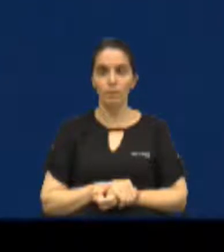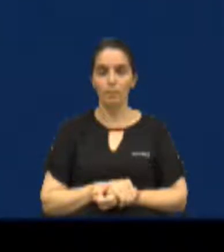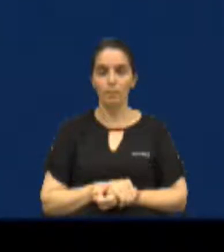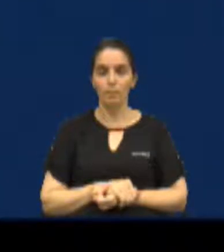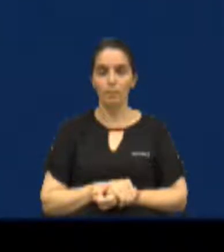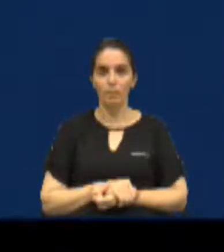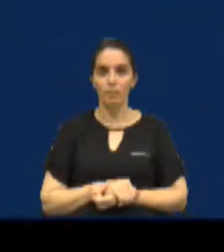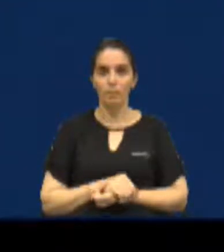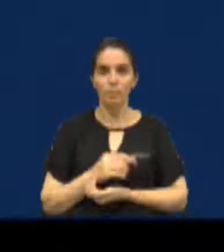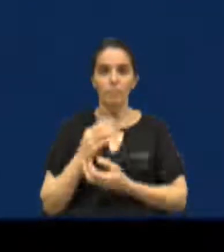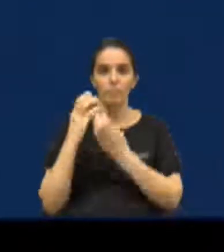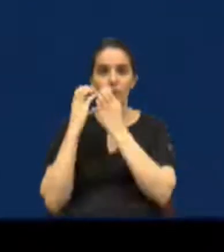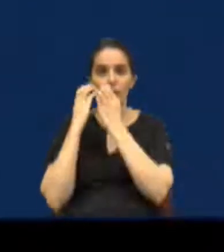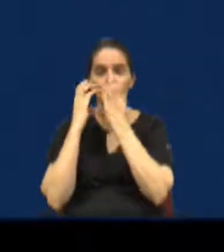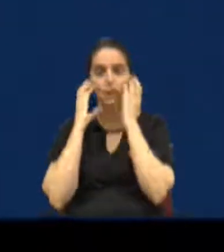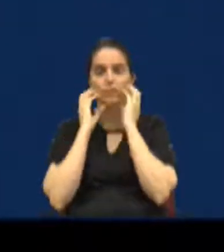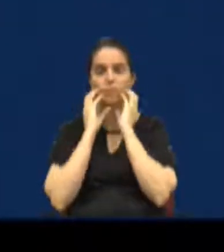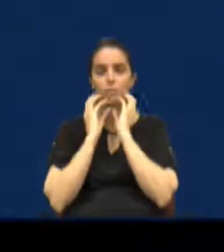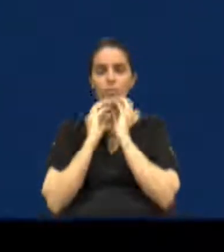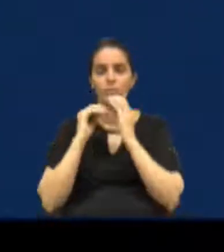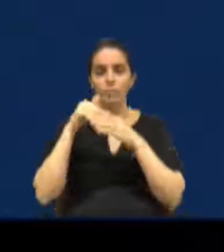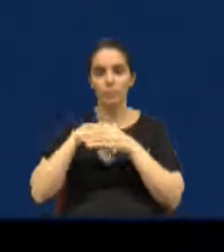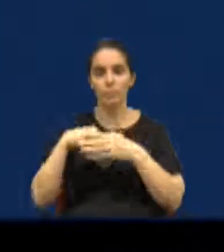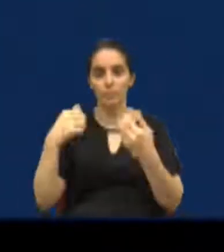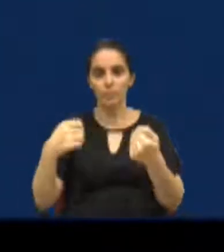Mir do Lanche.